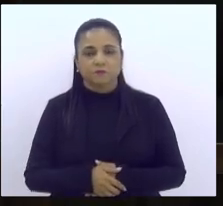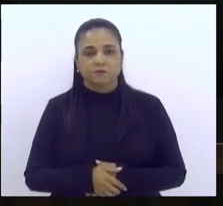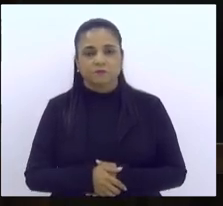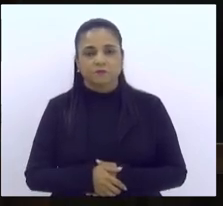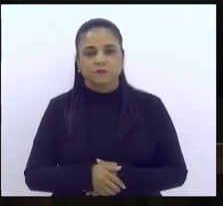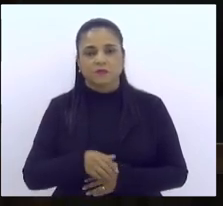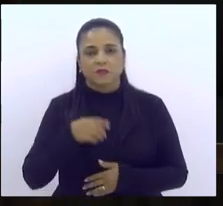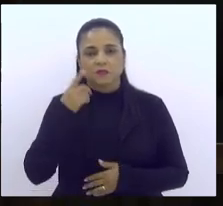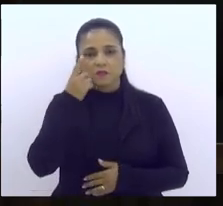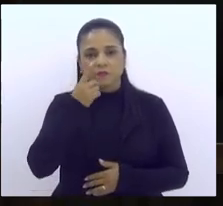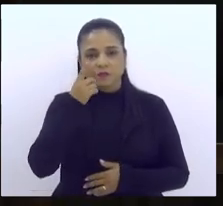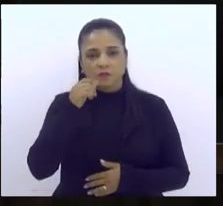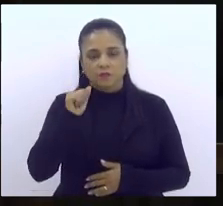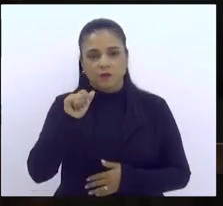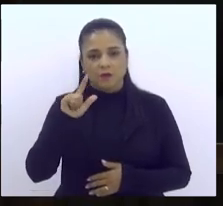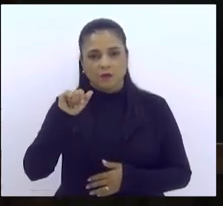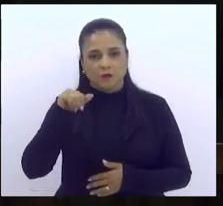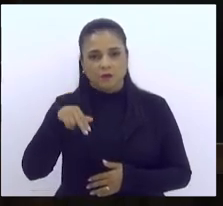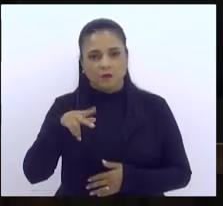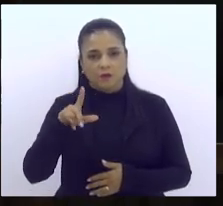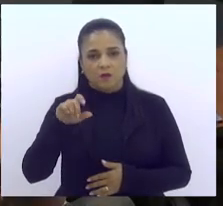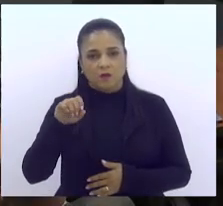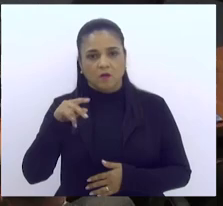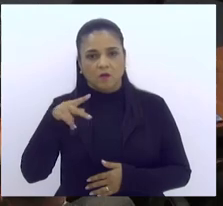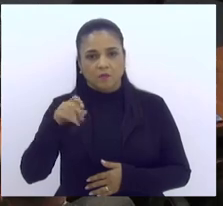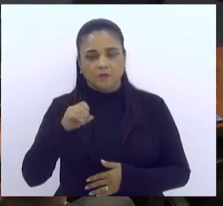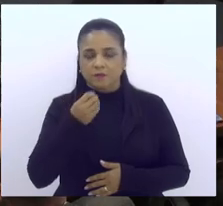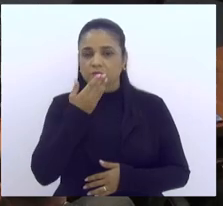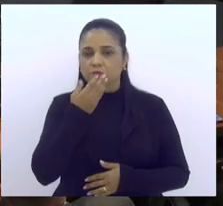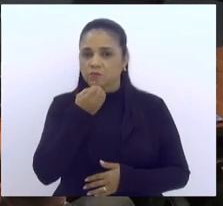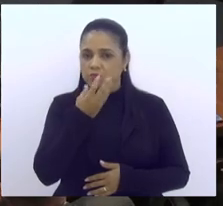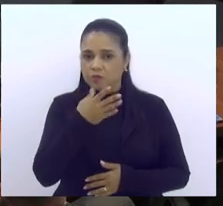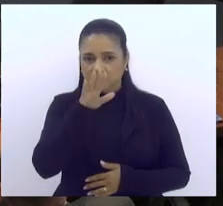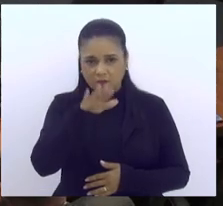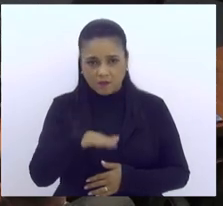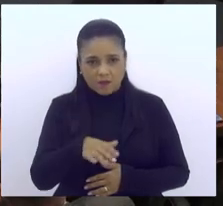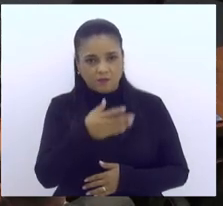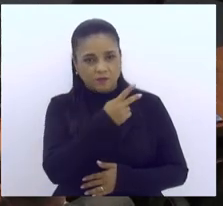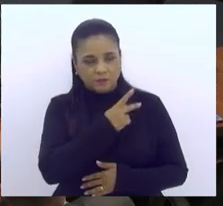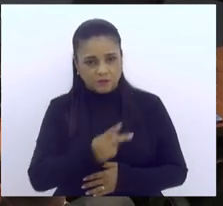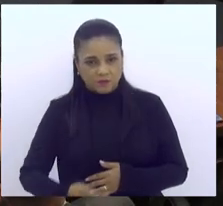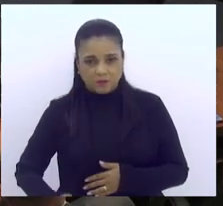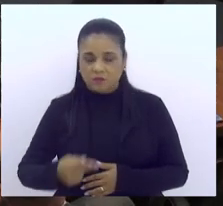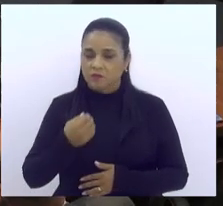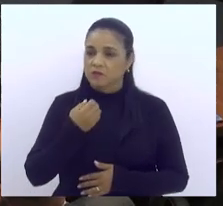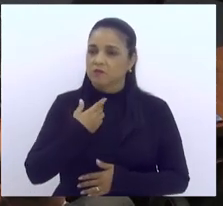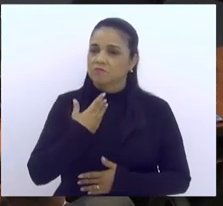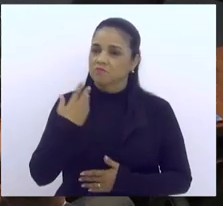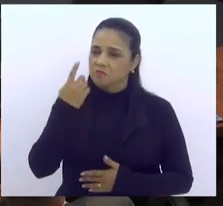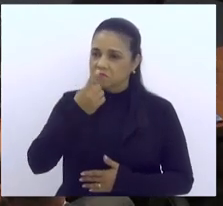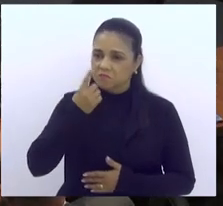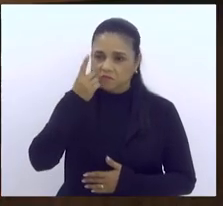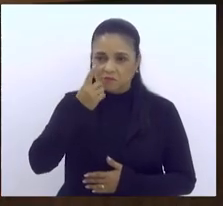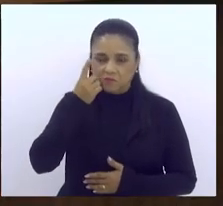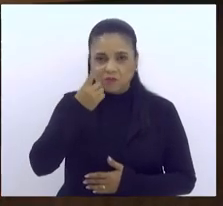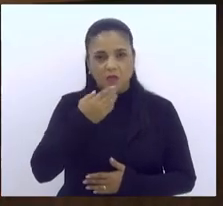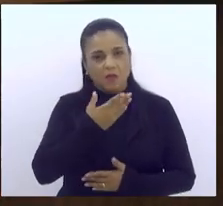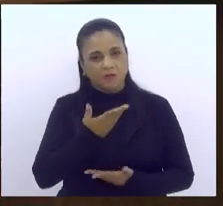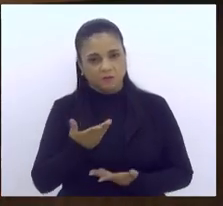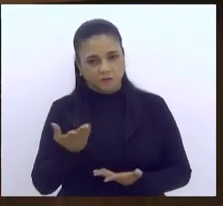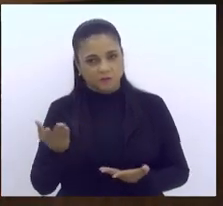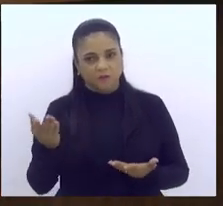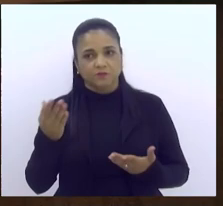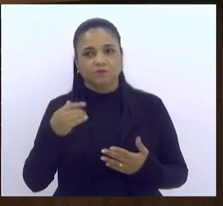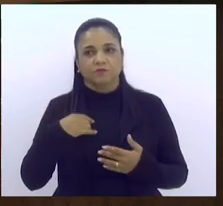Alan Lopes, sim, por favor. Boa tarde, presidente, nobres colegas parlamentares.